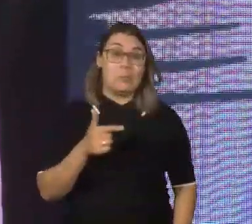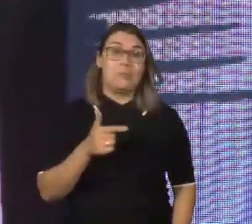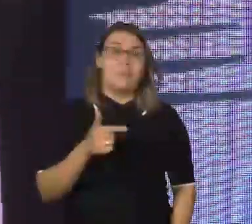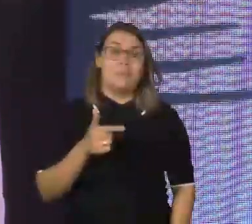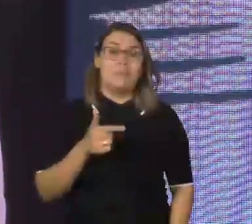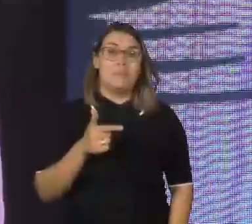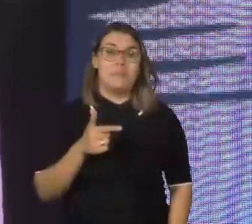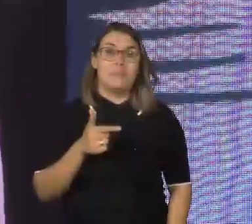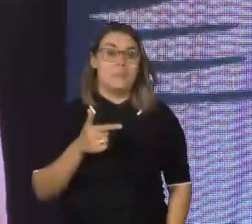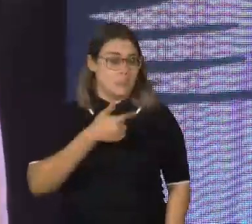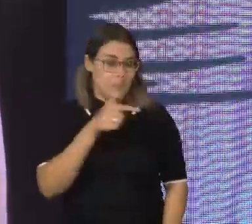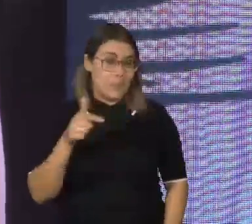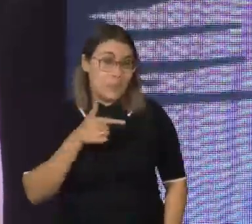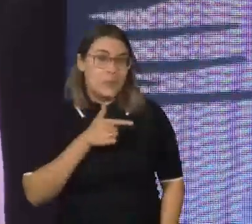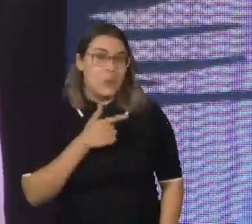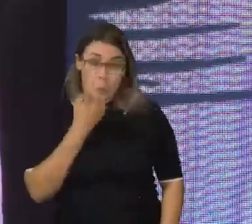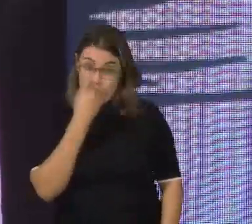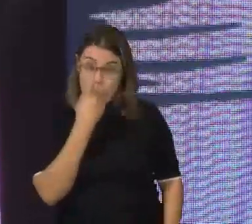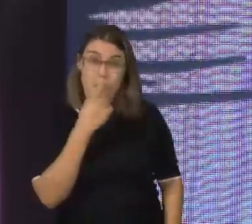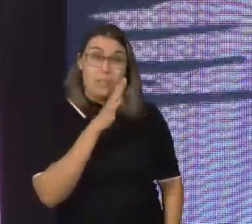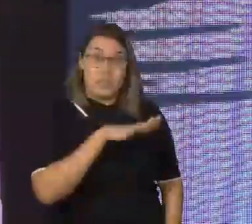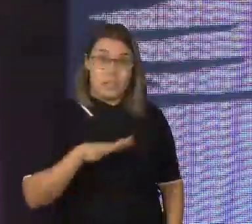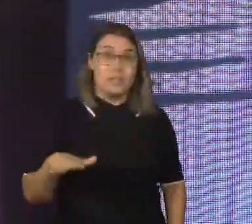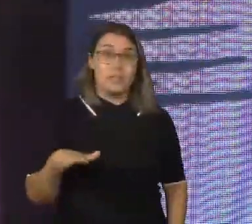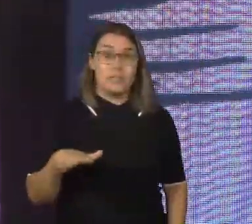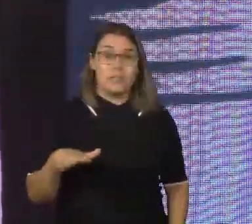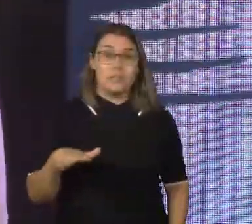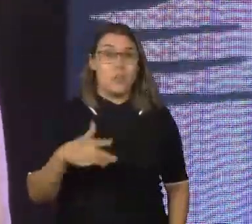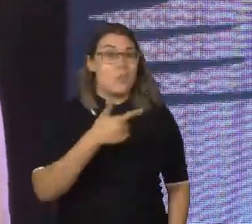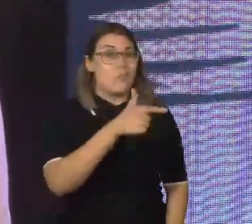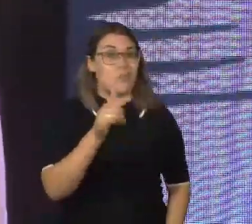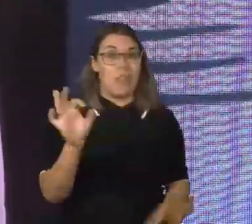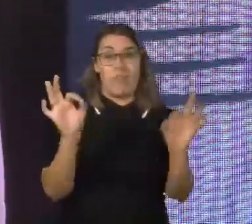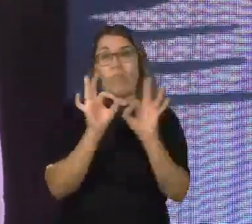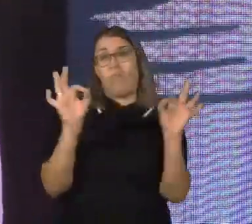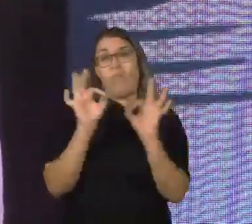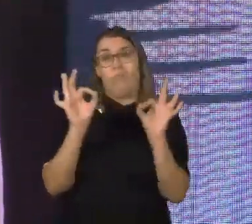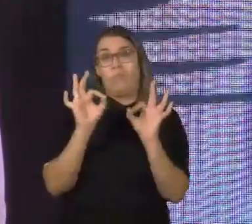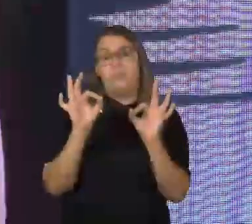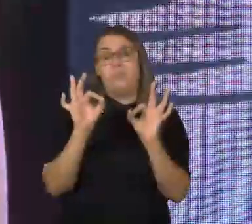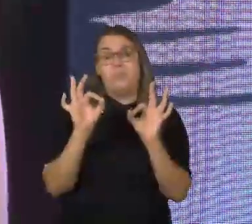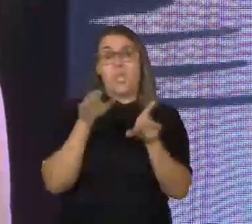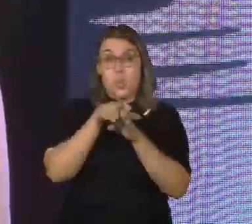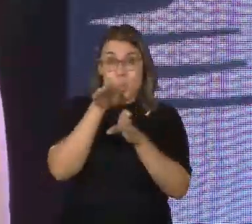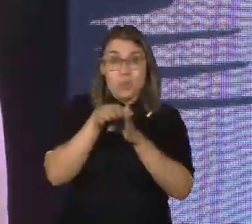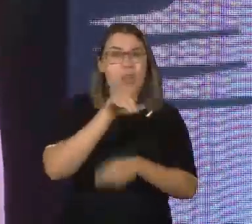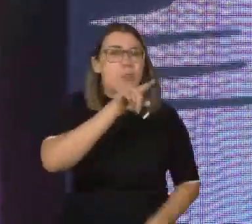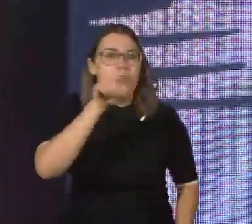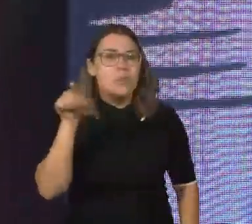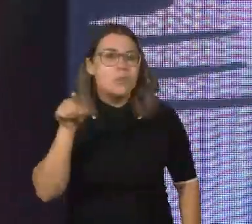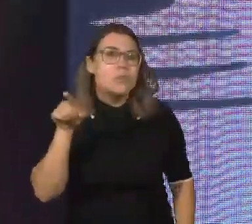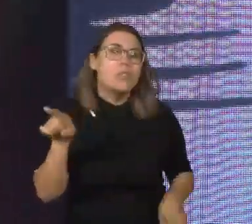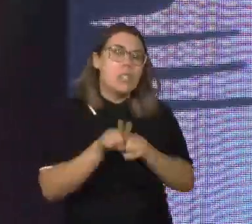essa frase, se ela não atende uma criança, ela não atende criança nenhuma. E essa dica vai também